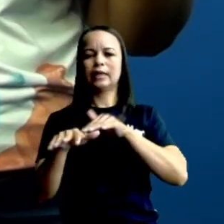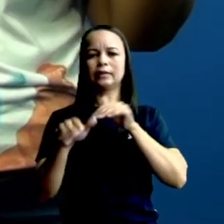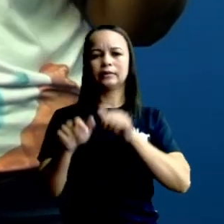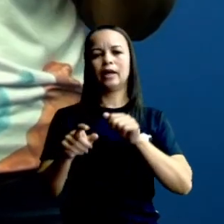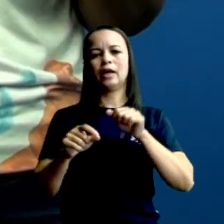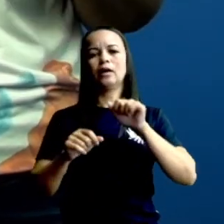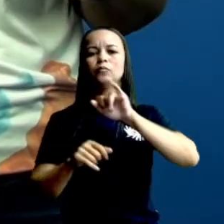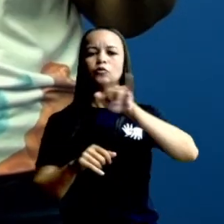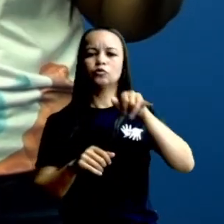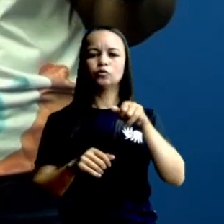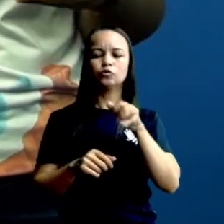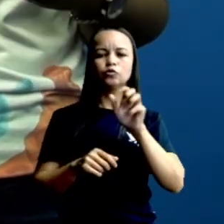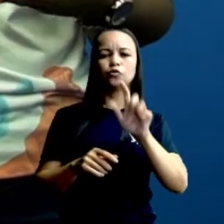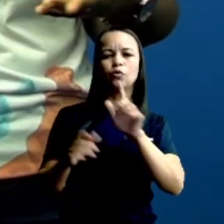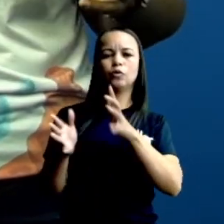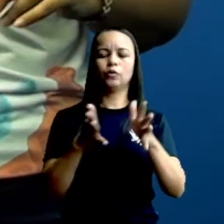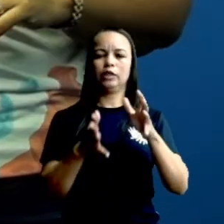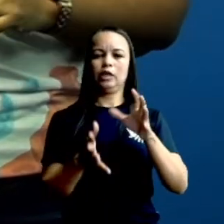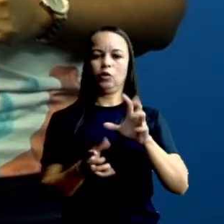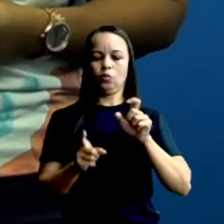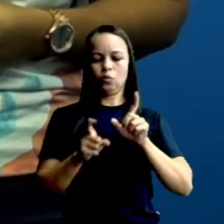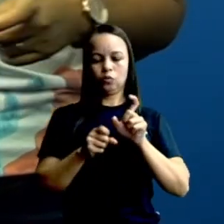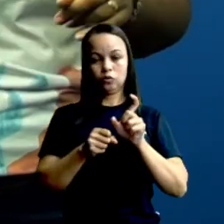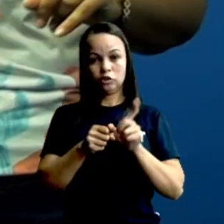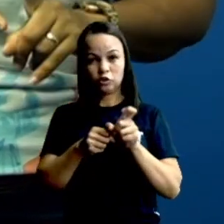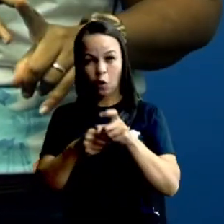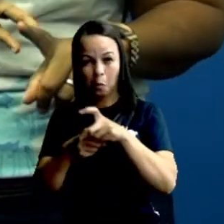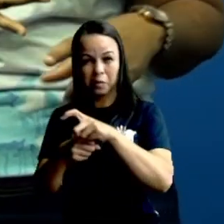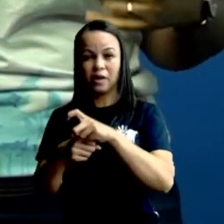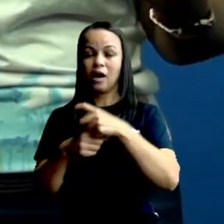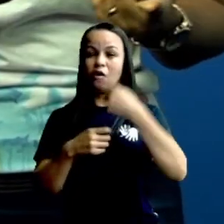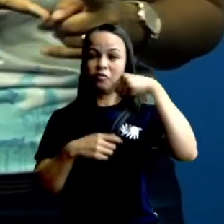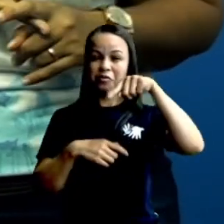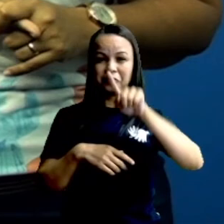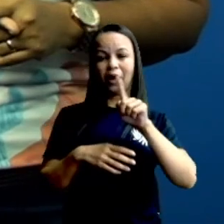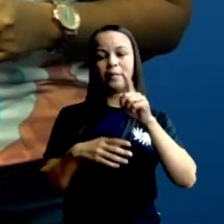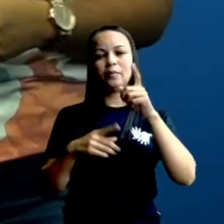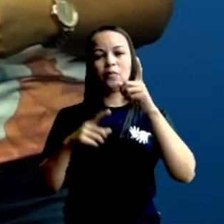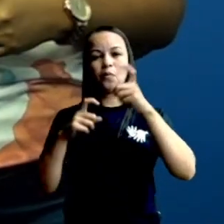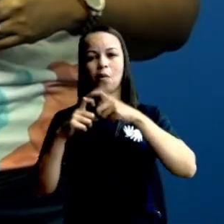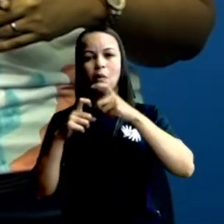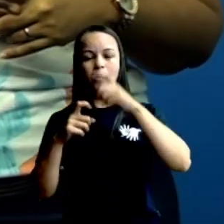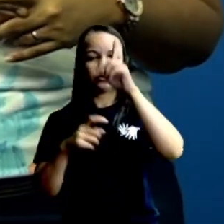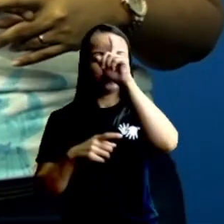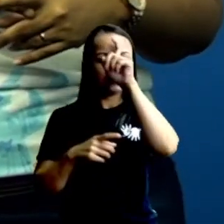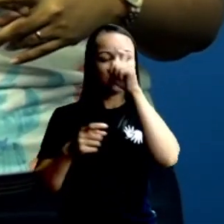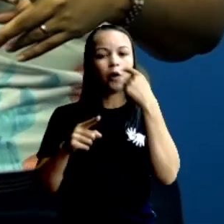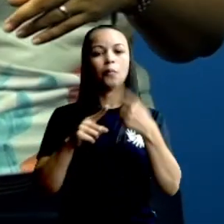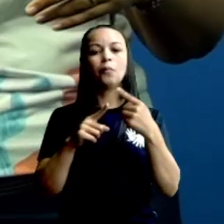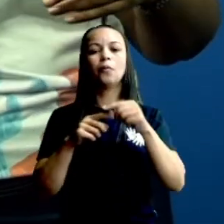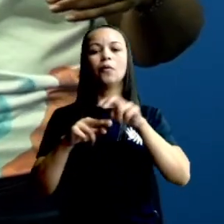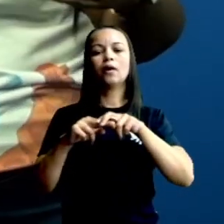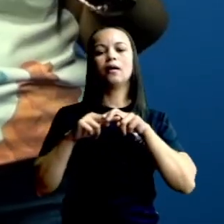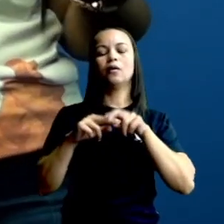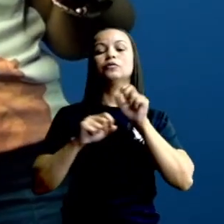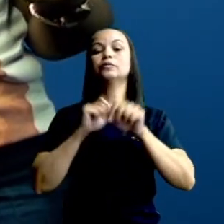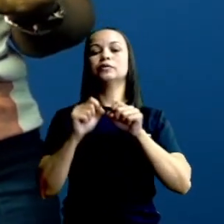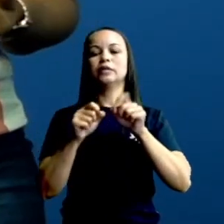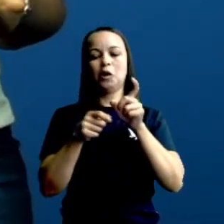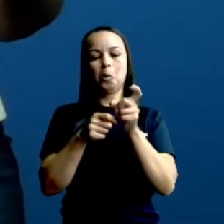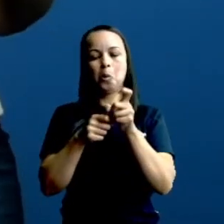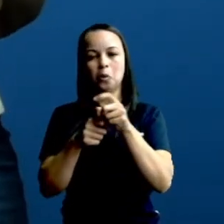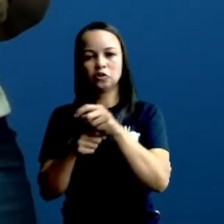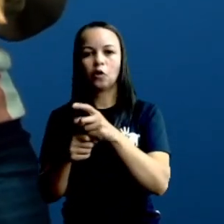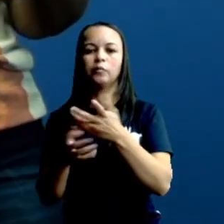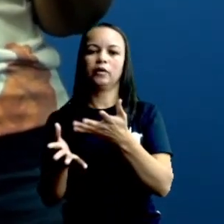escorpiões adoram aparecer aí nas casas. Muita gente indo para o hospital e morrendo por causa do veneno do escorpião, mas não sabem que o que está atraindo,